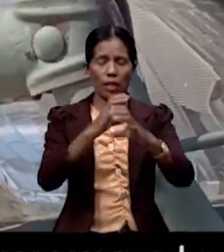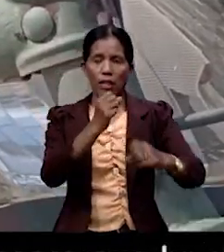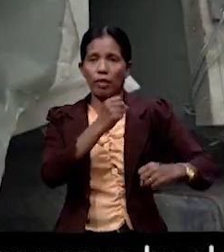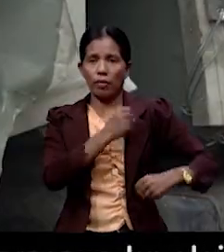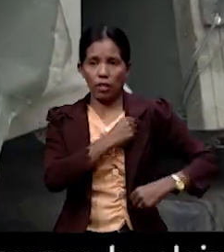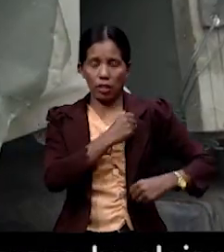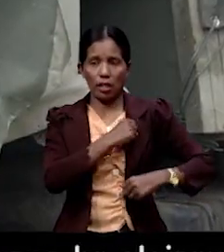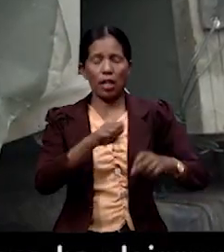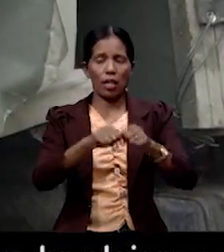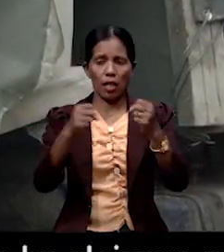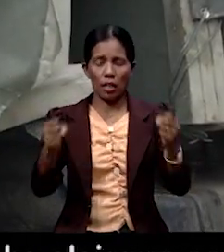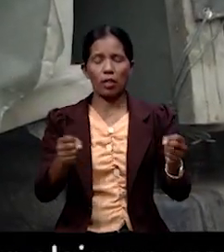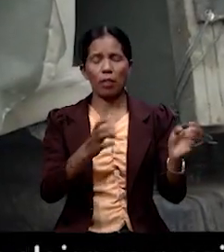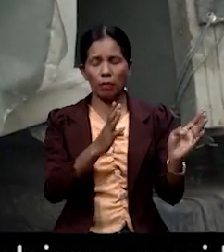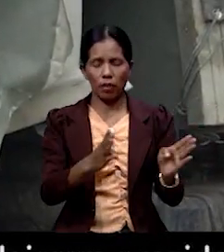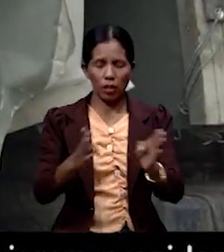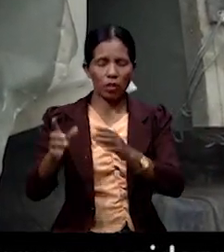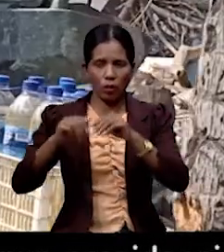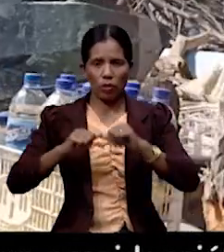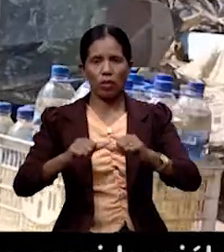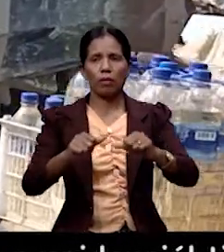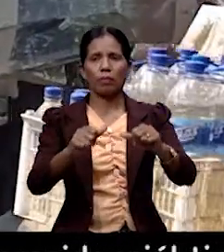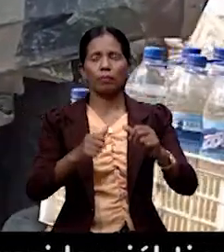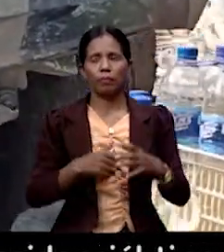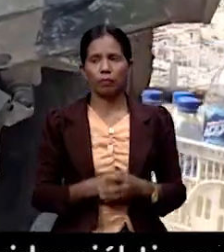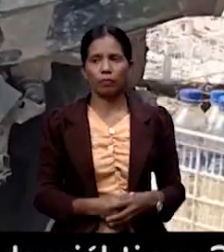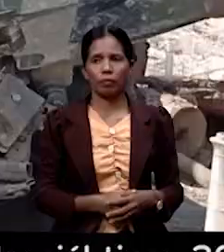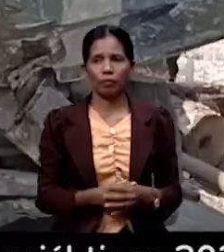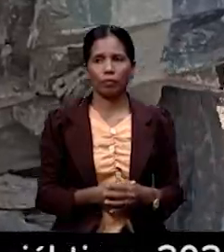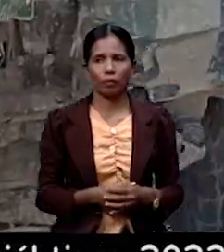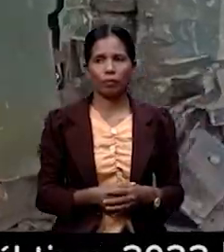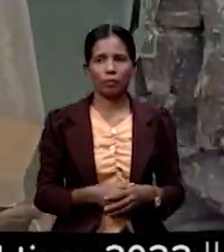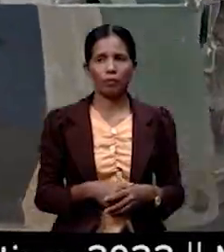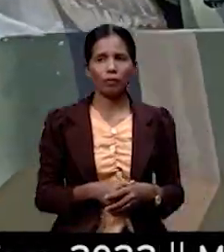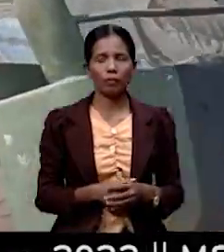estragos no processo sei lau relá. Bem-vinda, Ximenes, GMN.